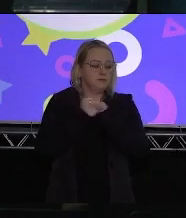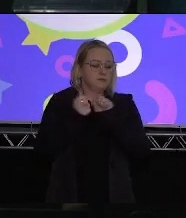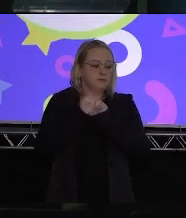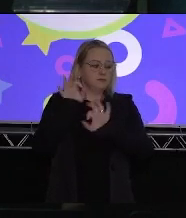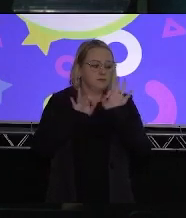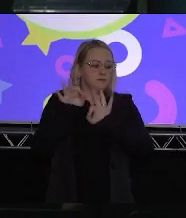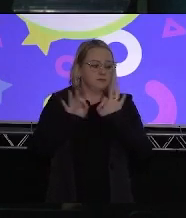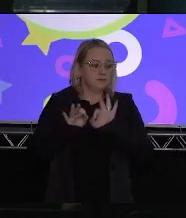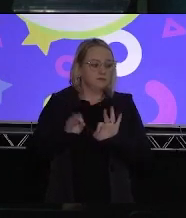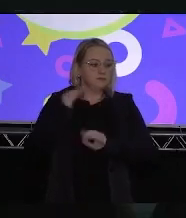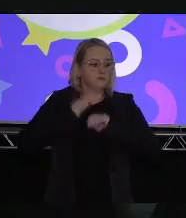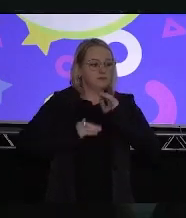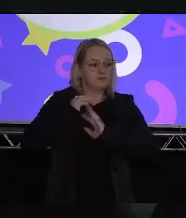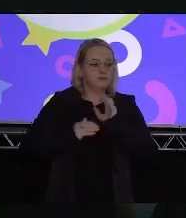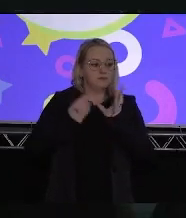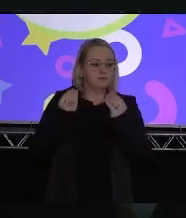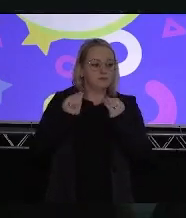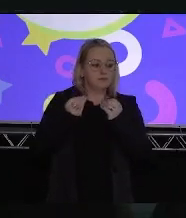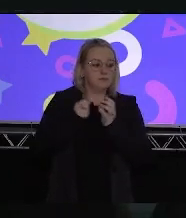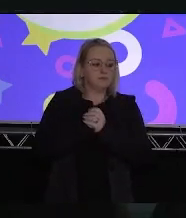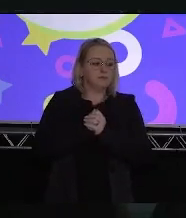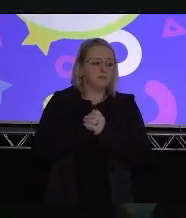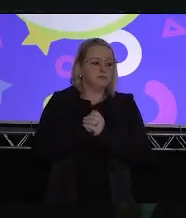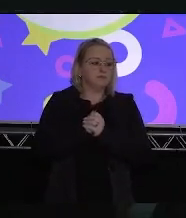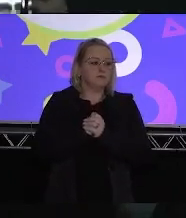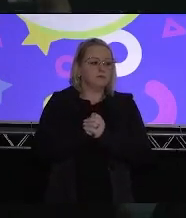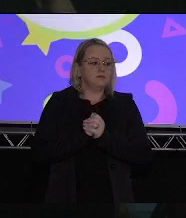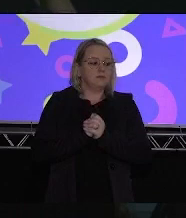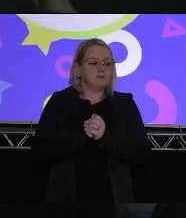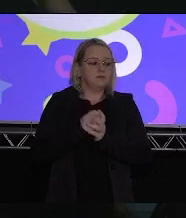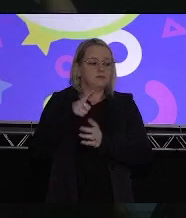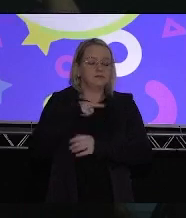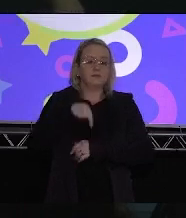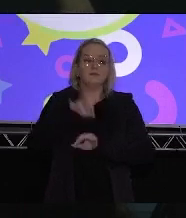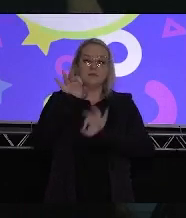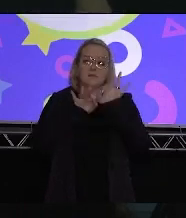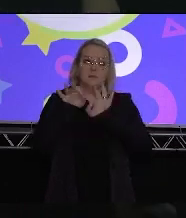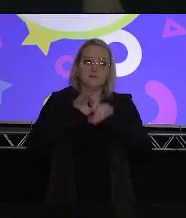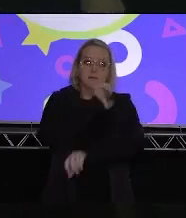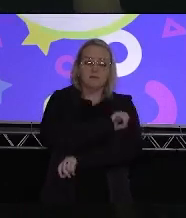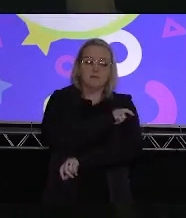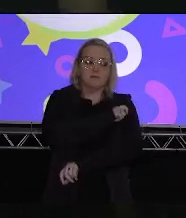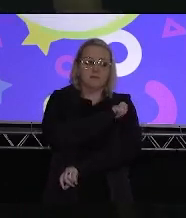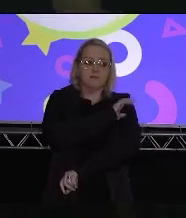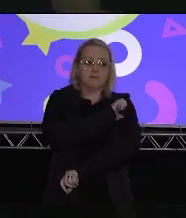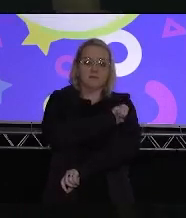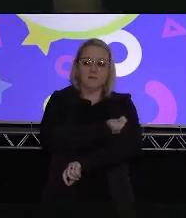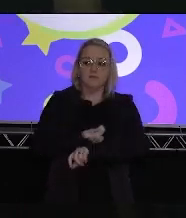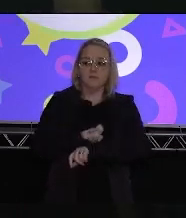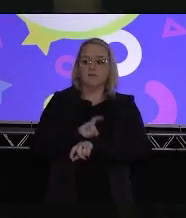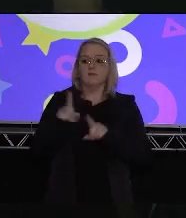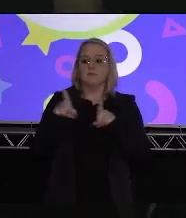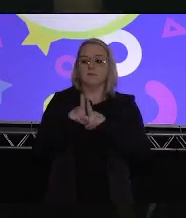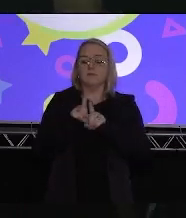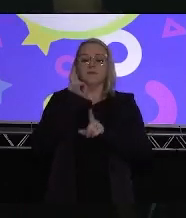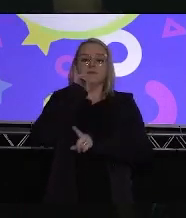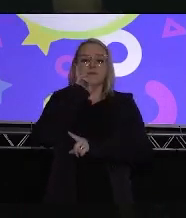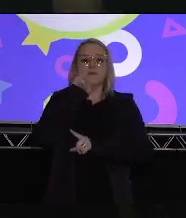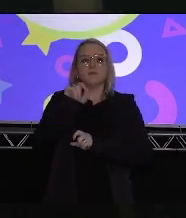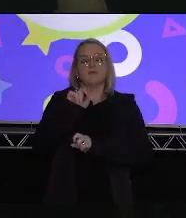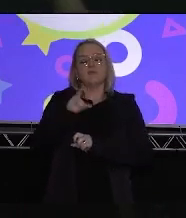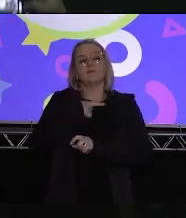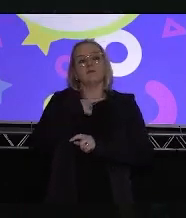gente pratica muito a inception, a concepção, inclusive nesse programa de estágio, a gente entra para uma sala, todas as